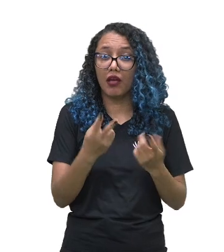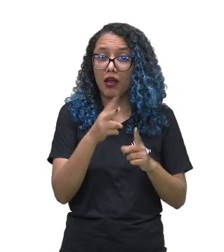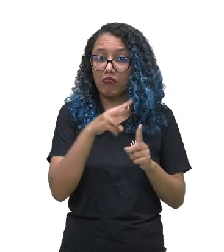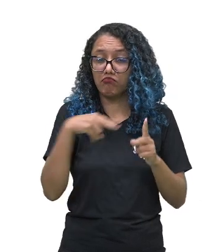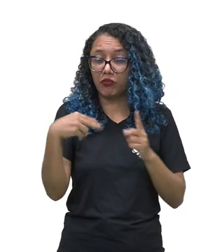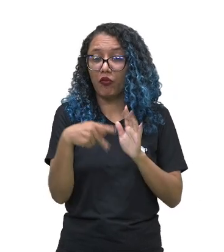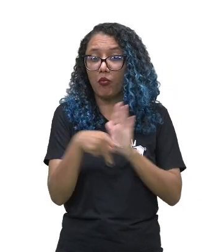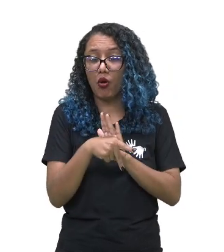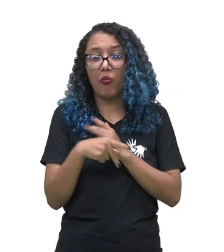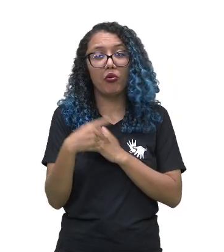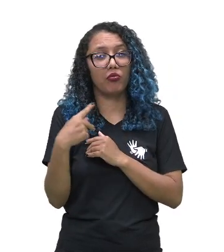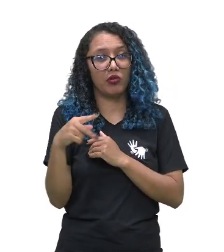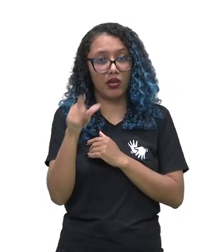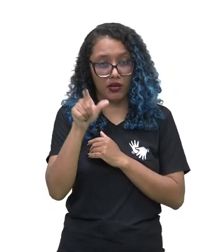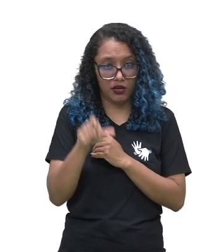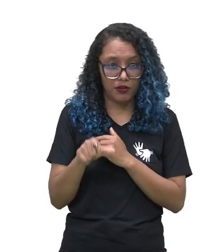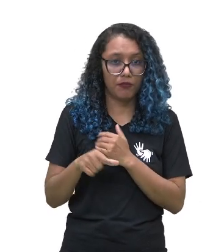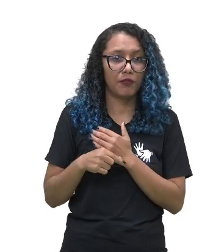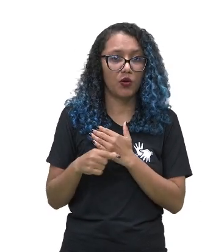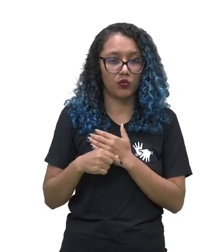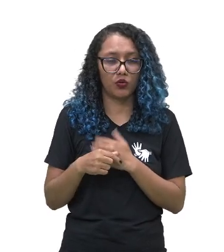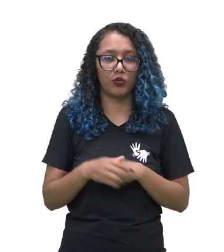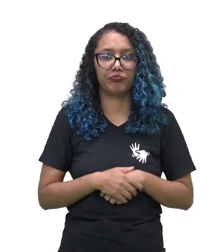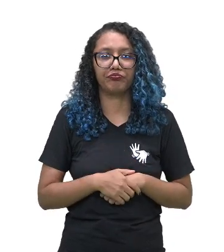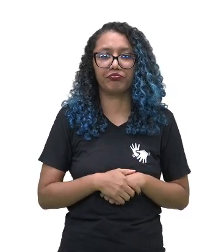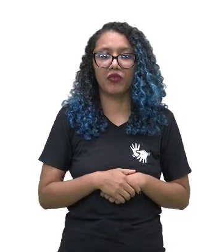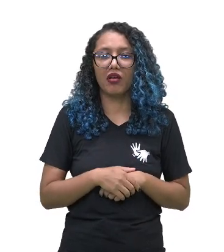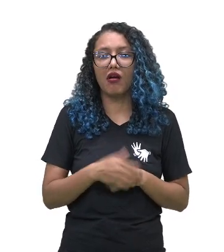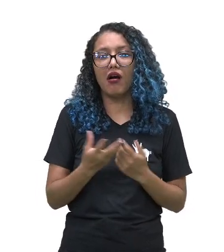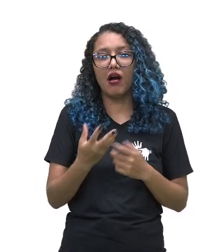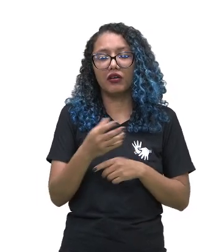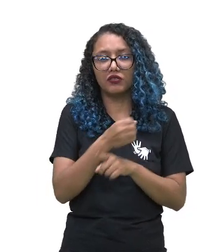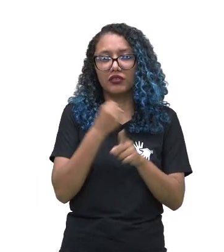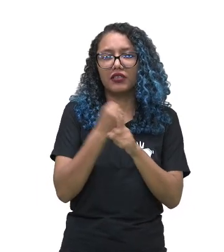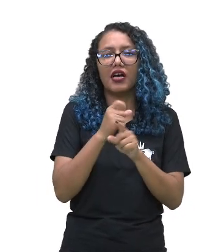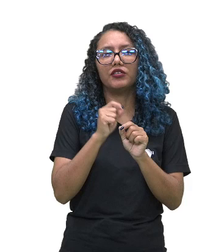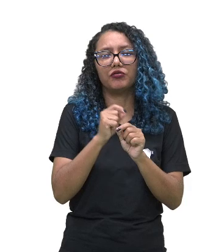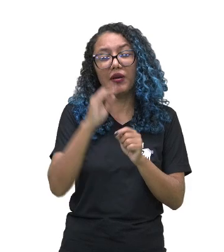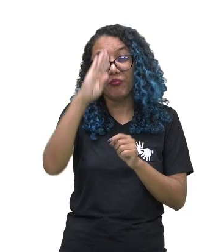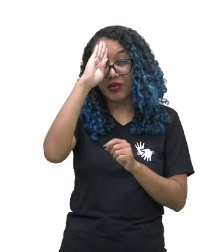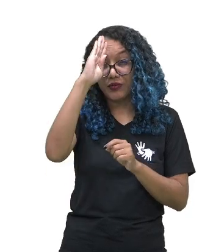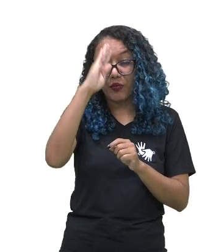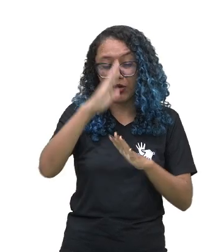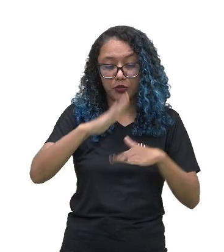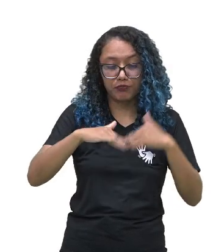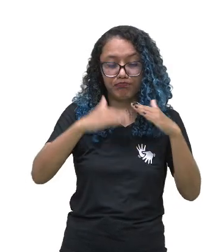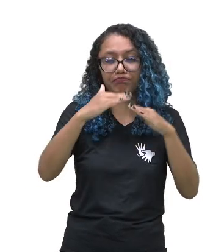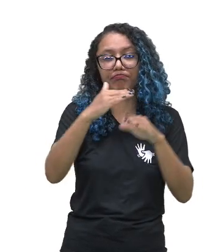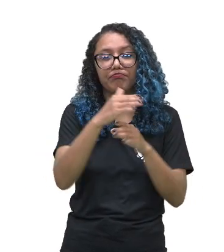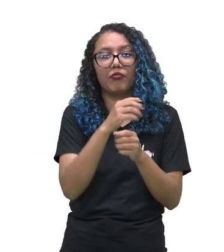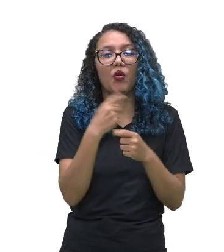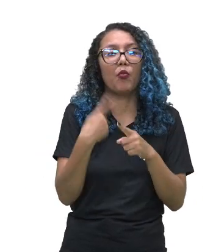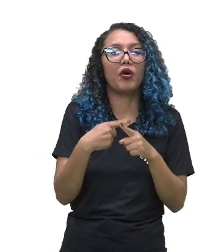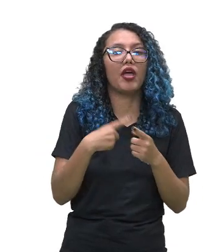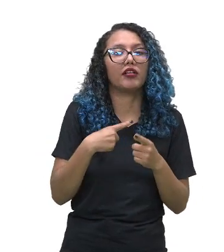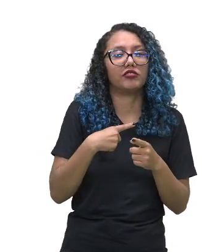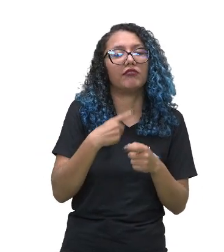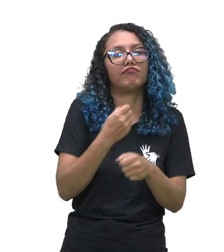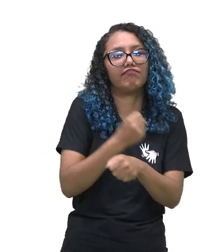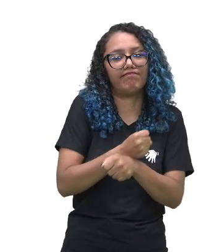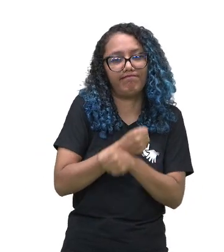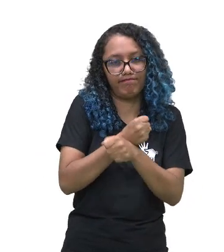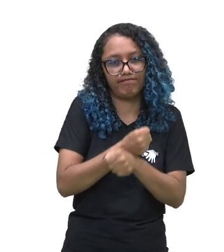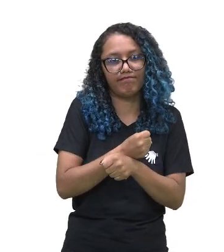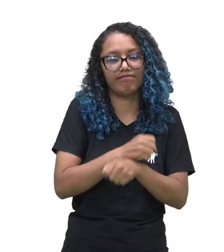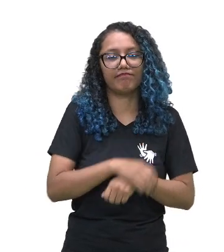social marcada pela escravidão. Mas ele também dizia o seguinte, na vida social, um negócio de